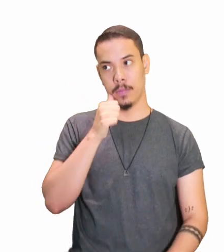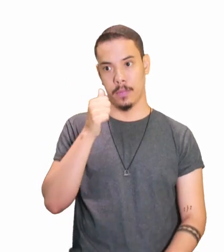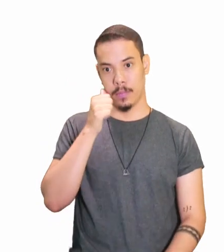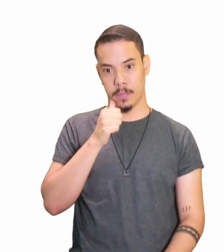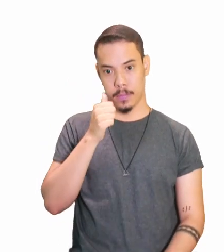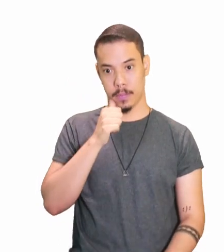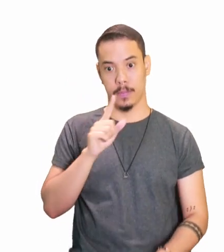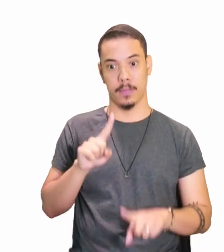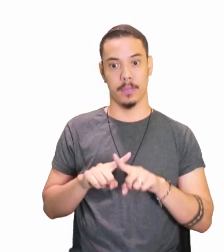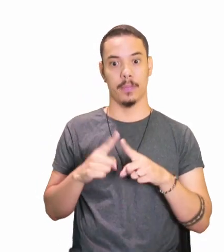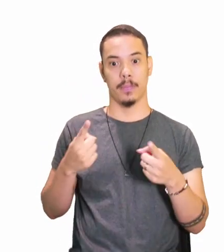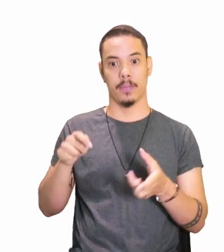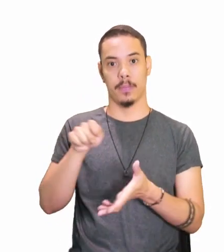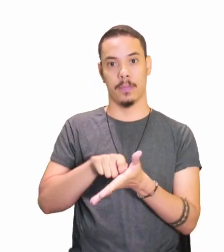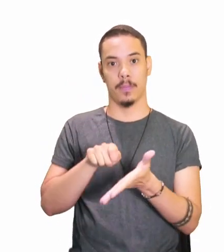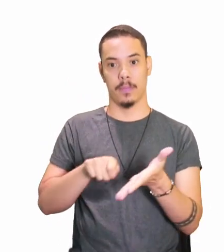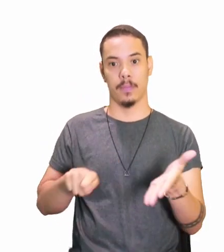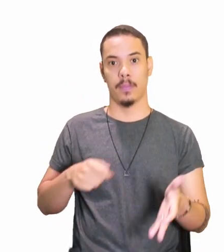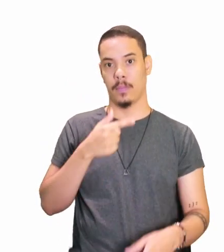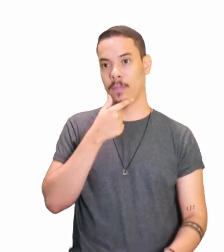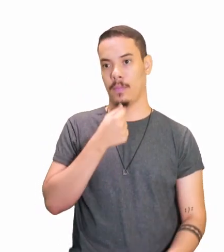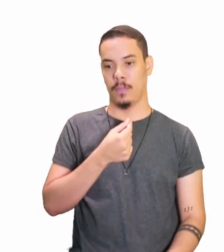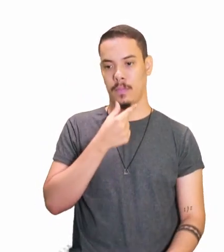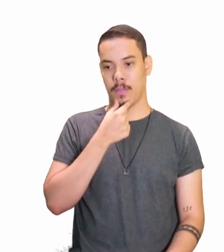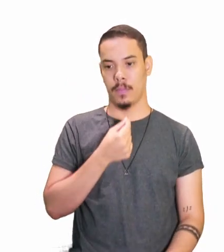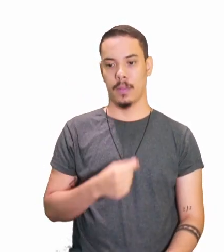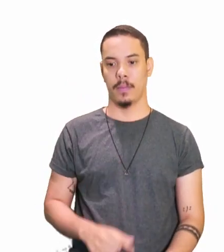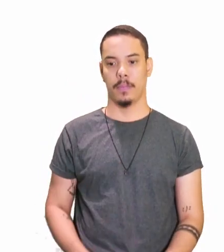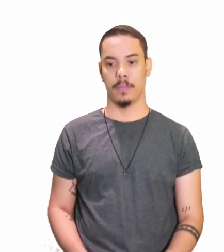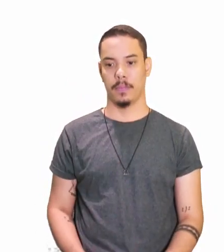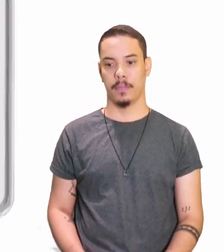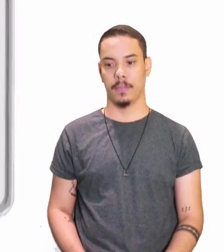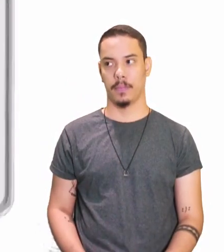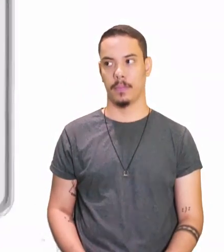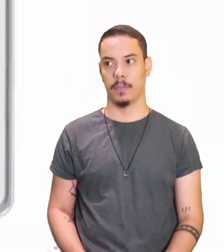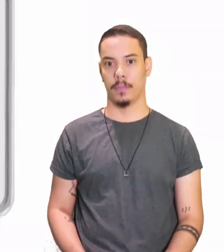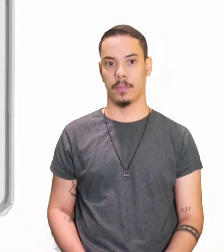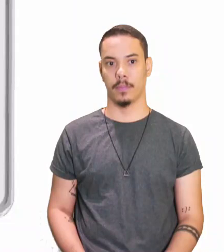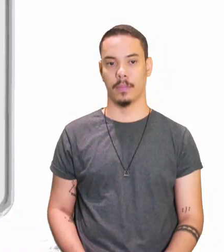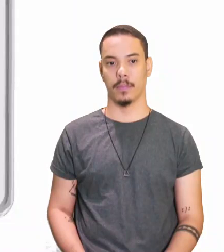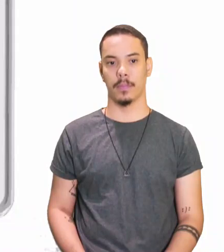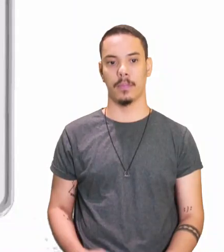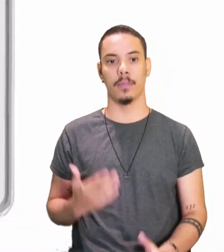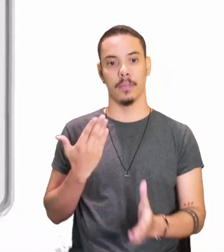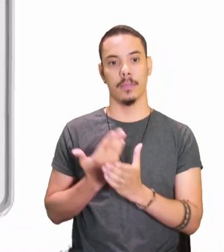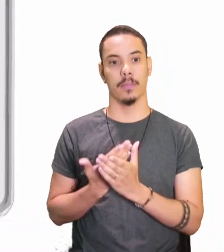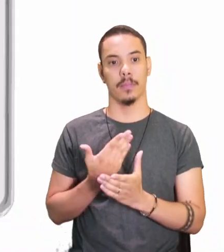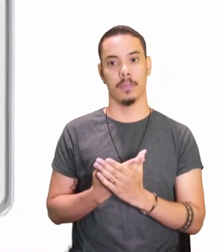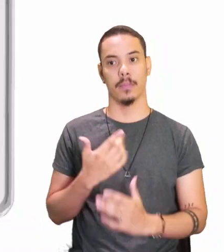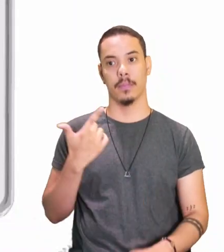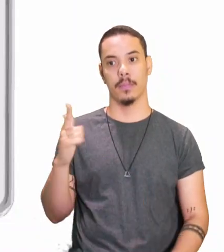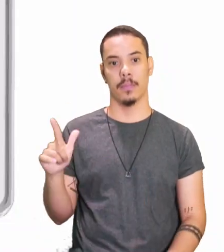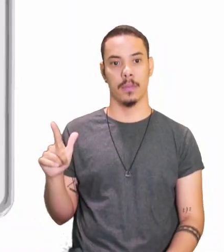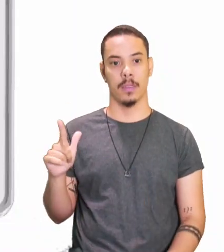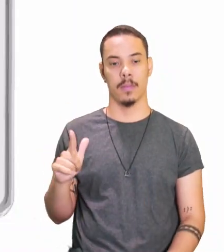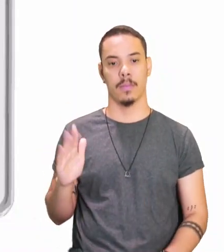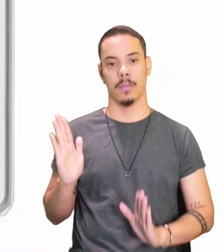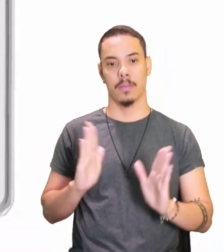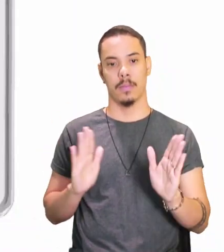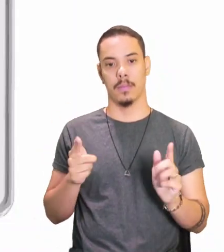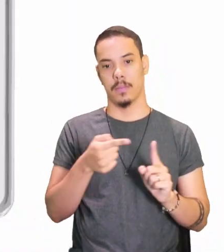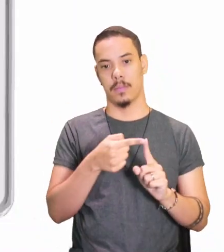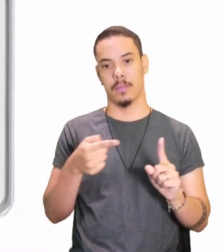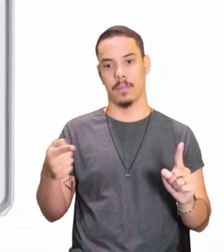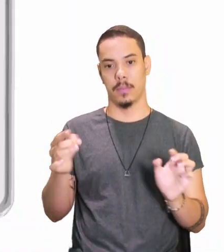É feminino, mas quem escreve é o homem. Vamos lá, amadinho, para a próxima aula de revisão, é o período simples e o